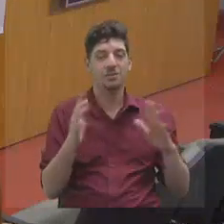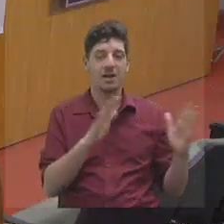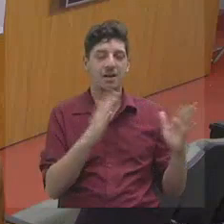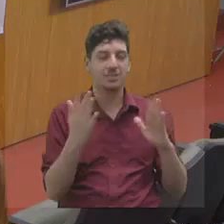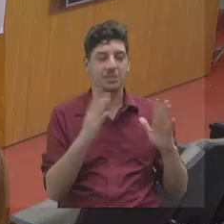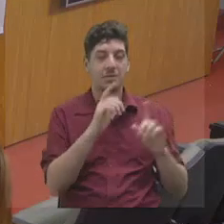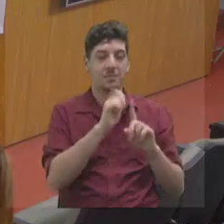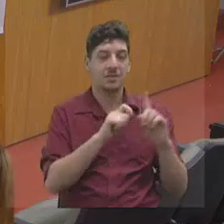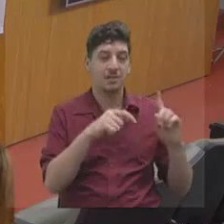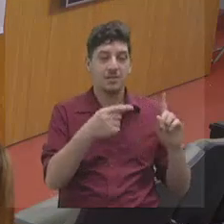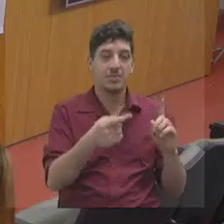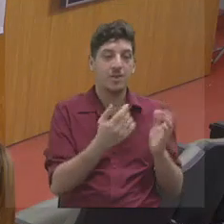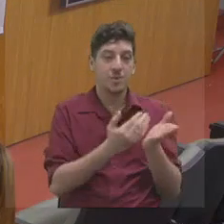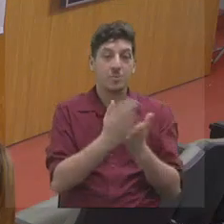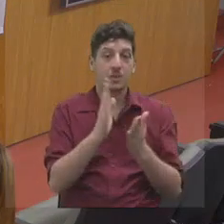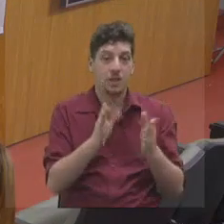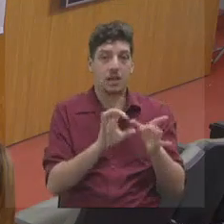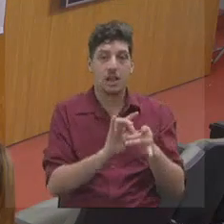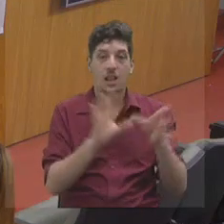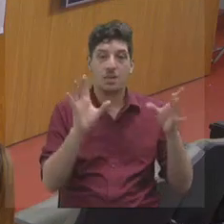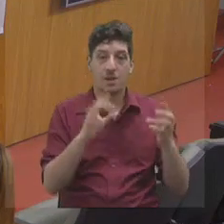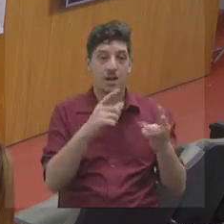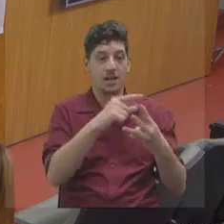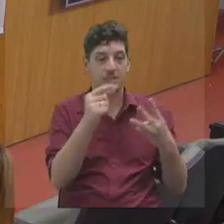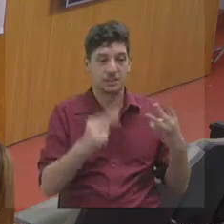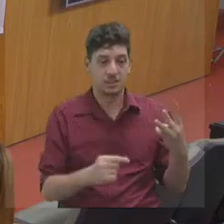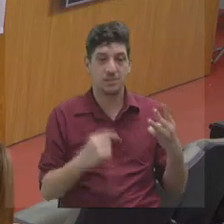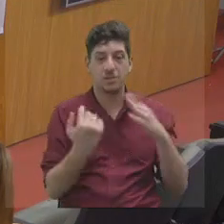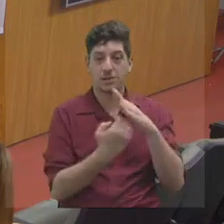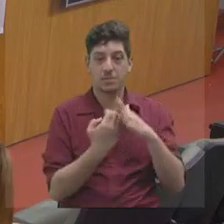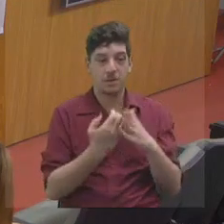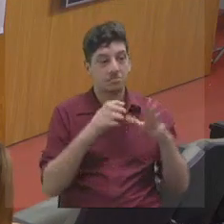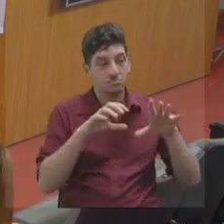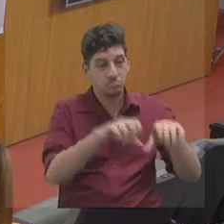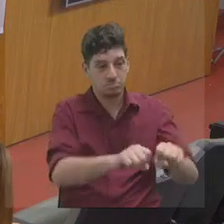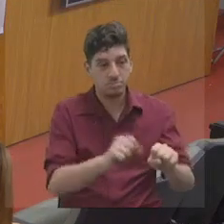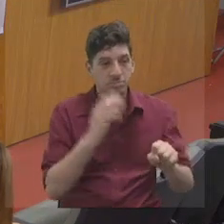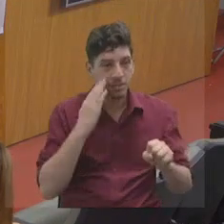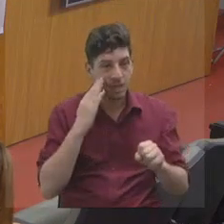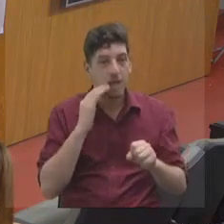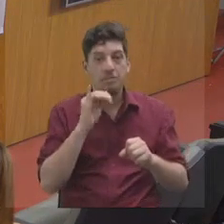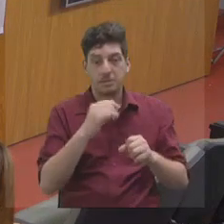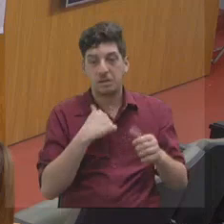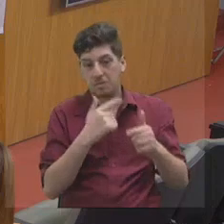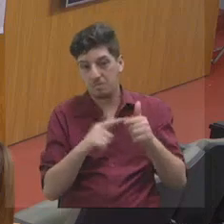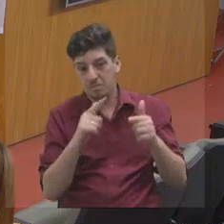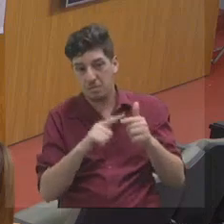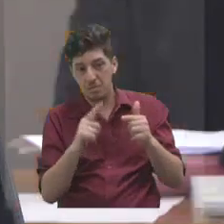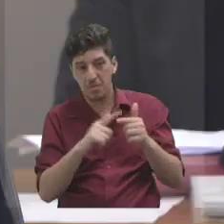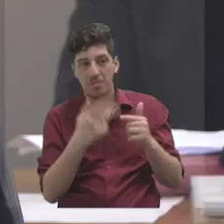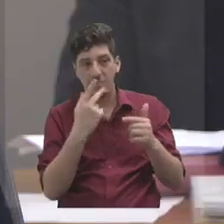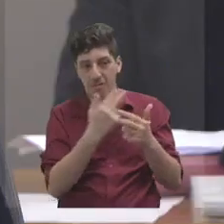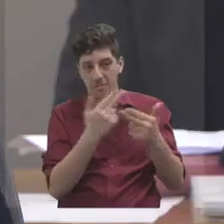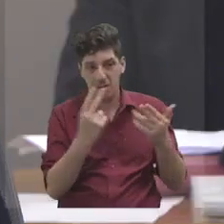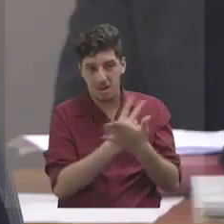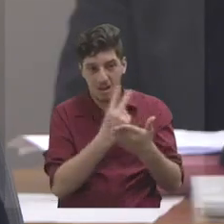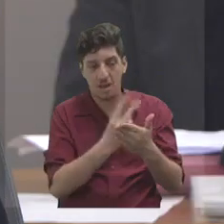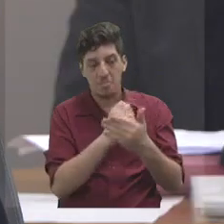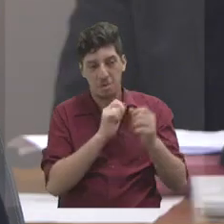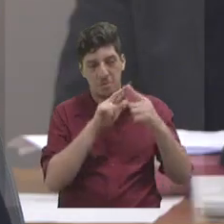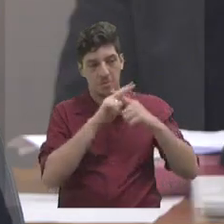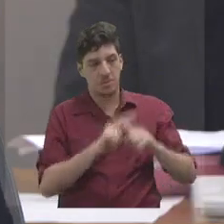mês agora a gente coloca essas licitações na Rua Rodrigo depois pode me complementar ou corrigir Rodrigo em relação a